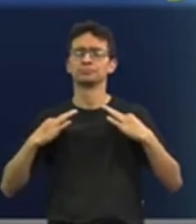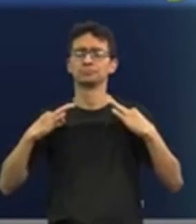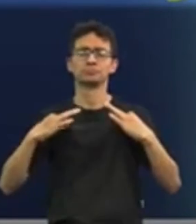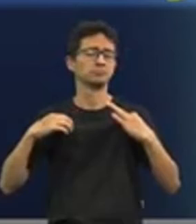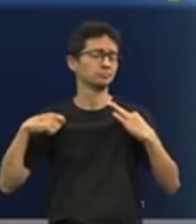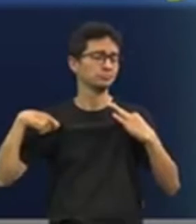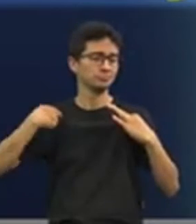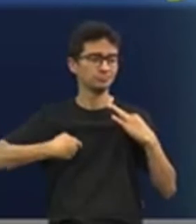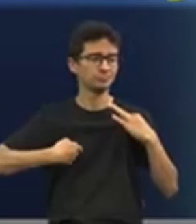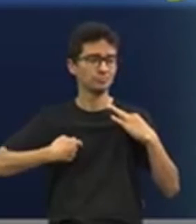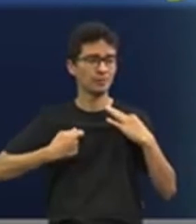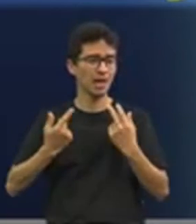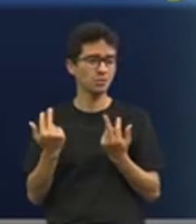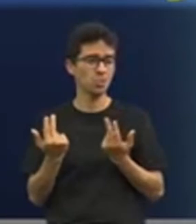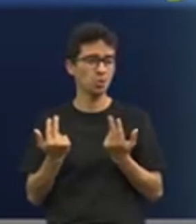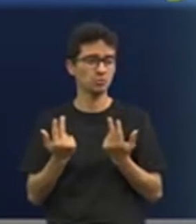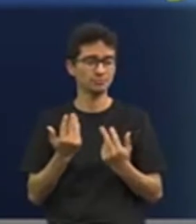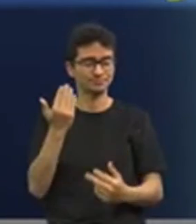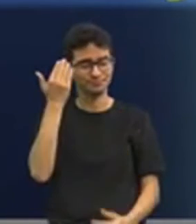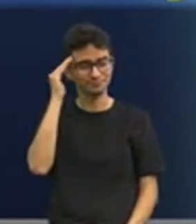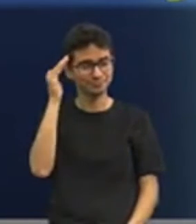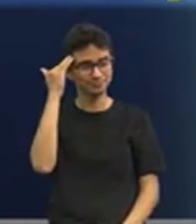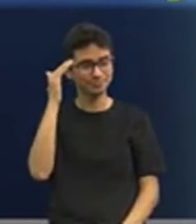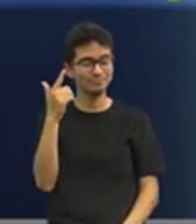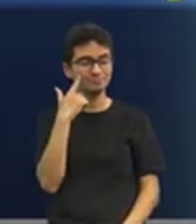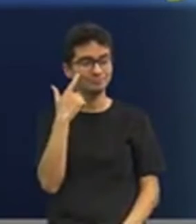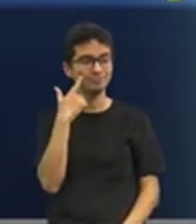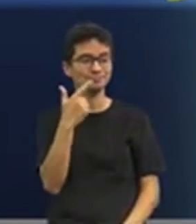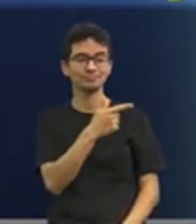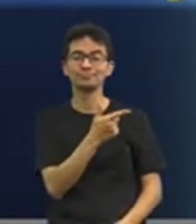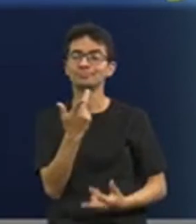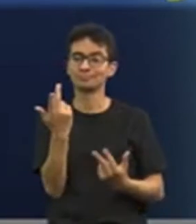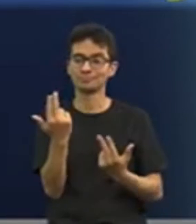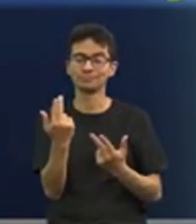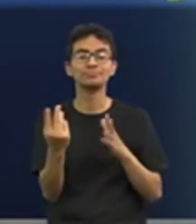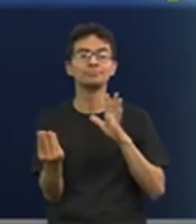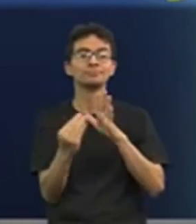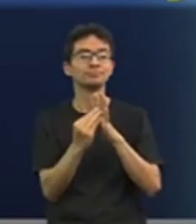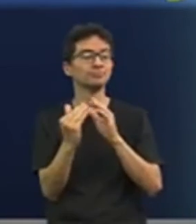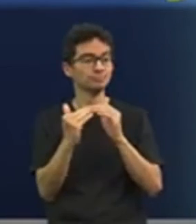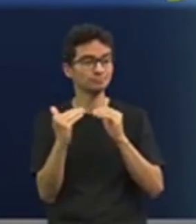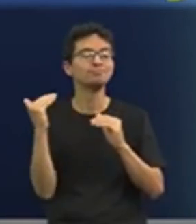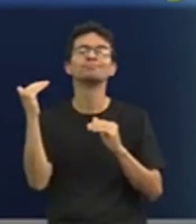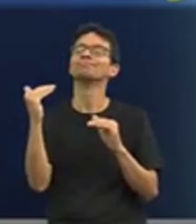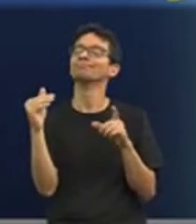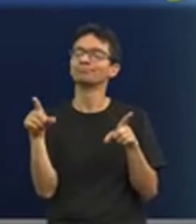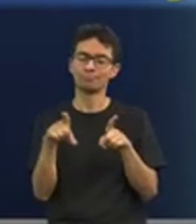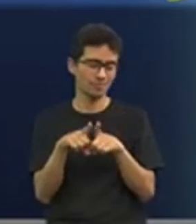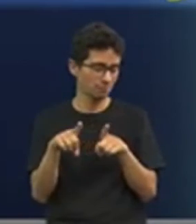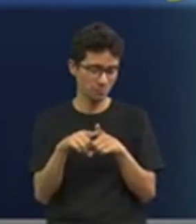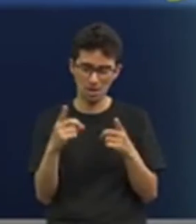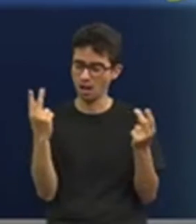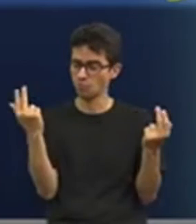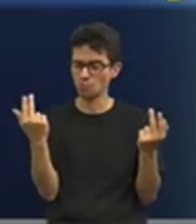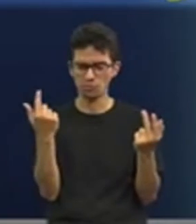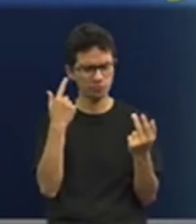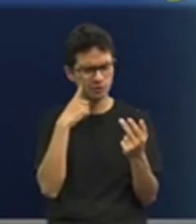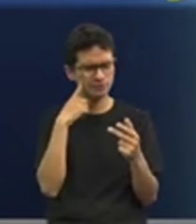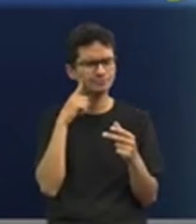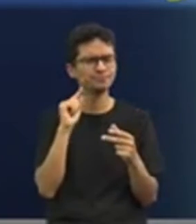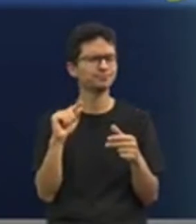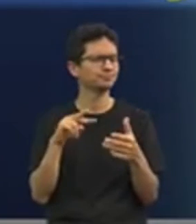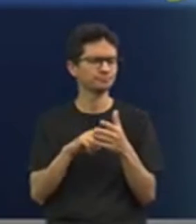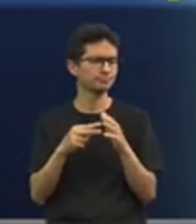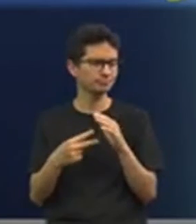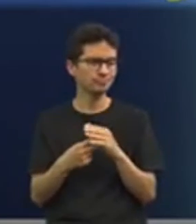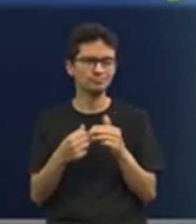ao sinal de igual tá e a gente tem e sinal de igual aparecendo aqui em cima também também E aí vamos ver o textinho